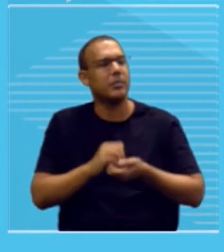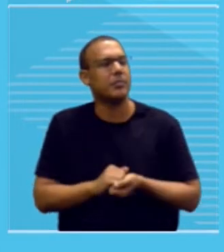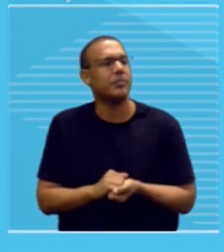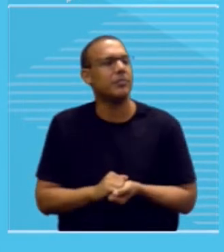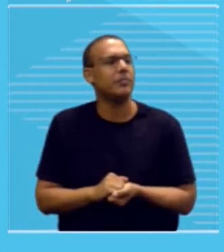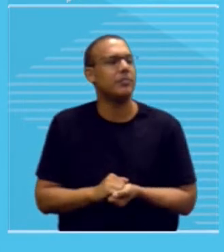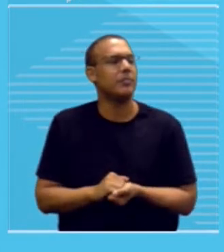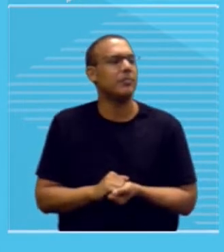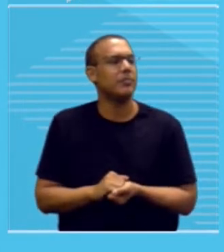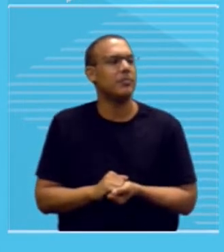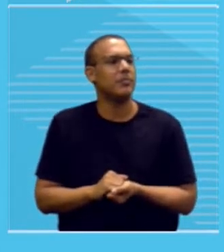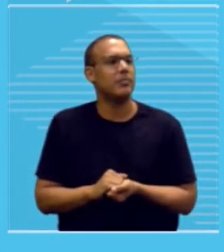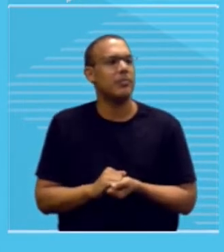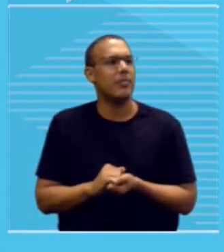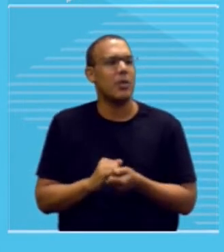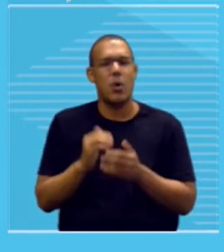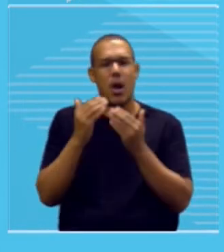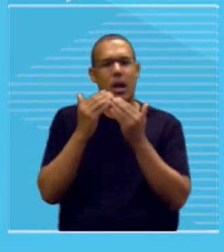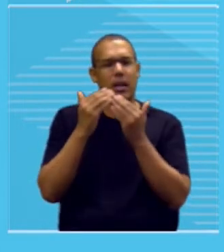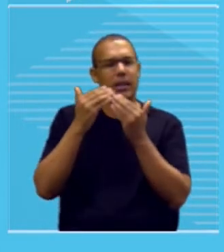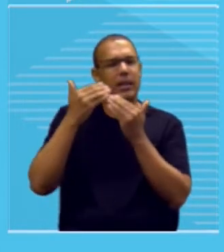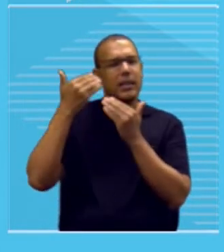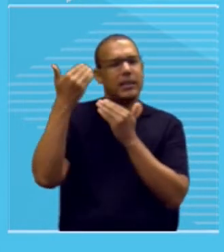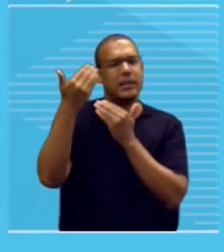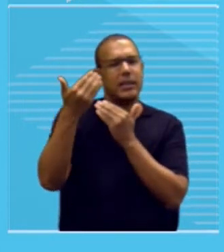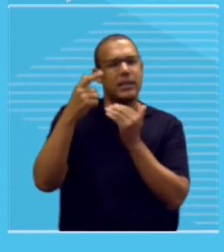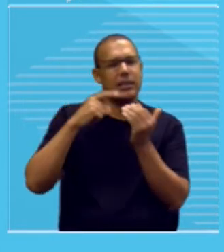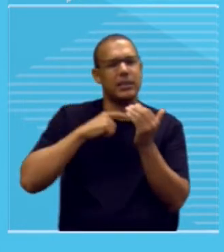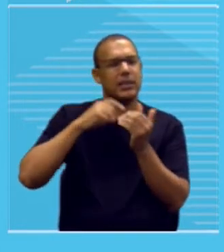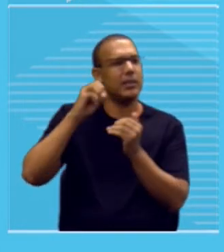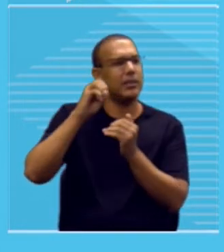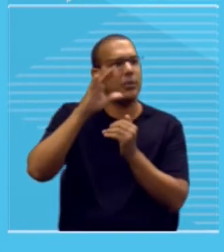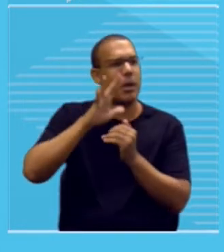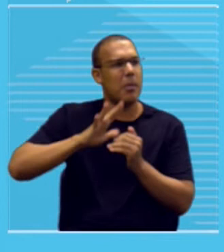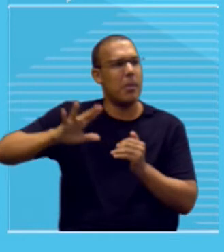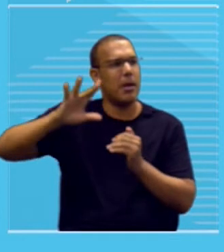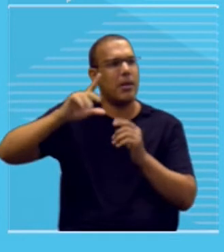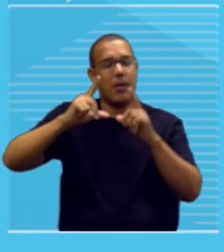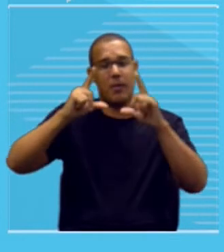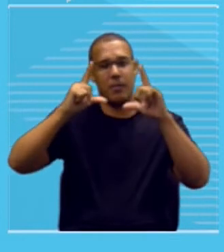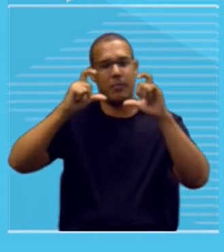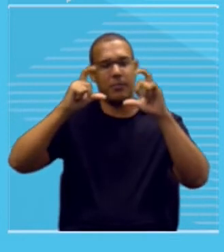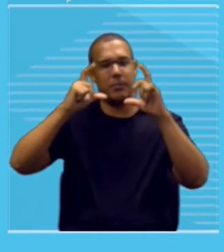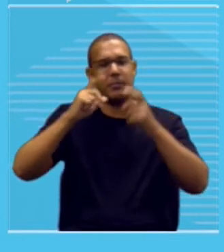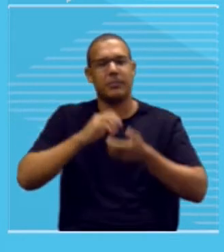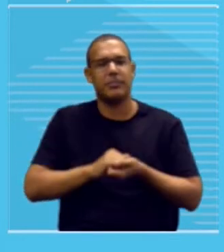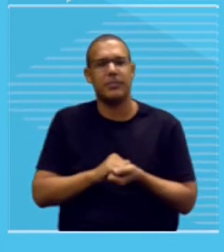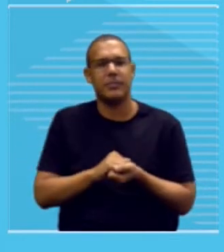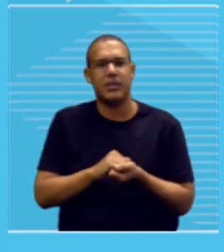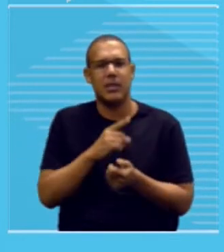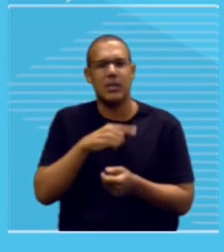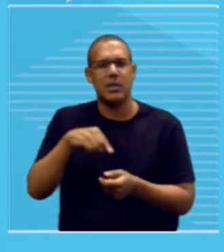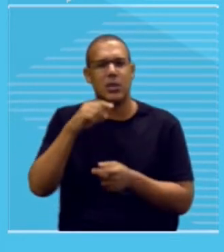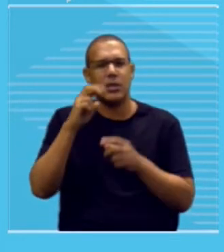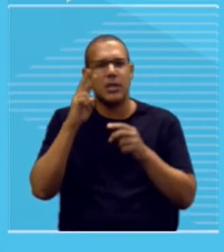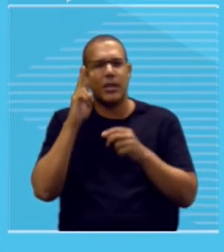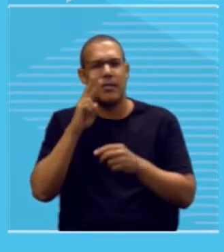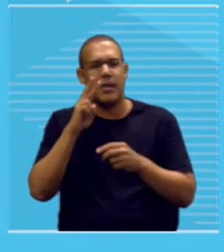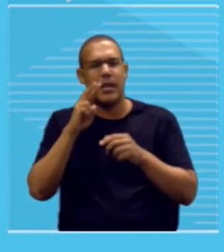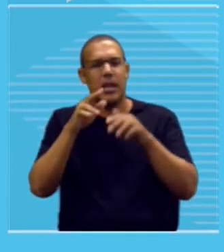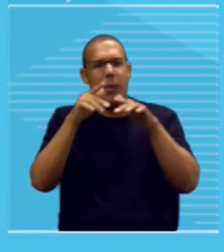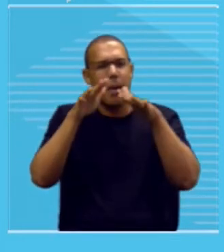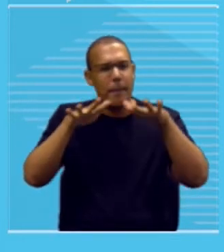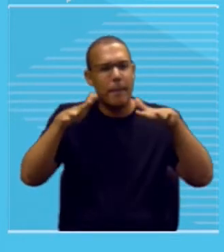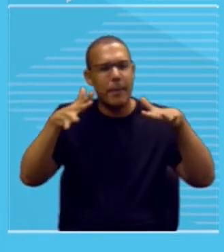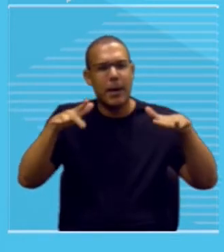primeiramente ó lá atrás você percebe que a gente tem uma imagem foi uma fotografia que foi tirada né todo mundo consegue visualizar aqui a praia